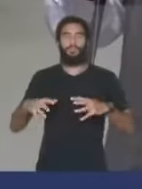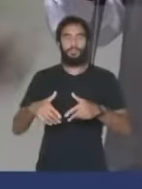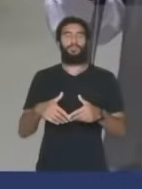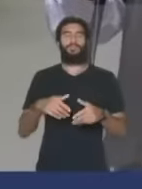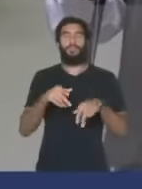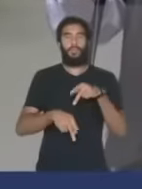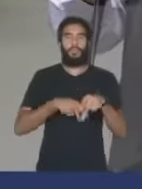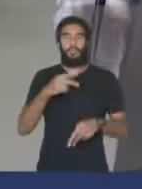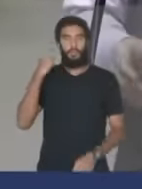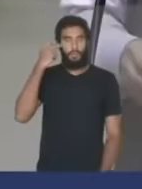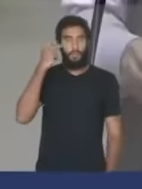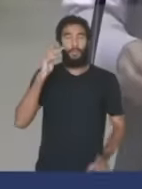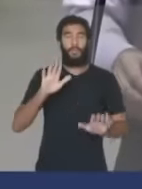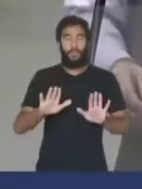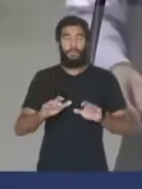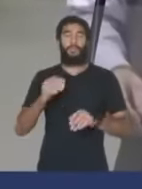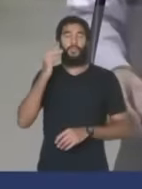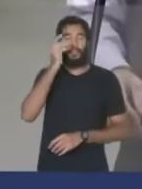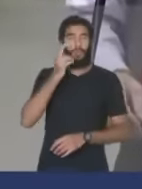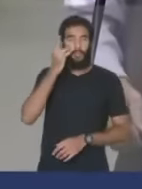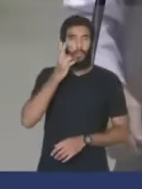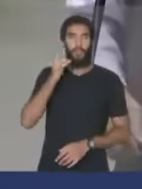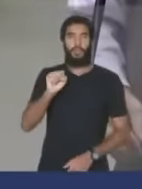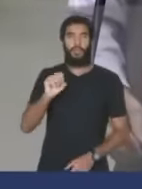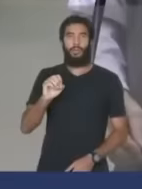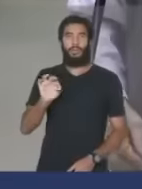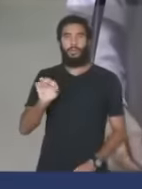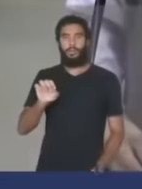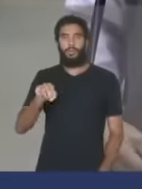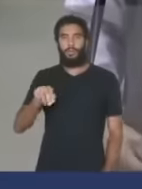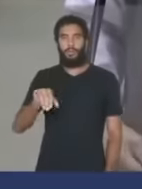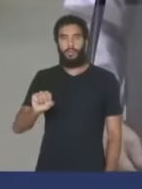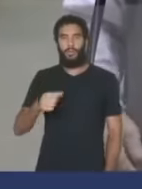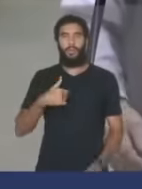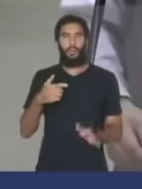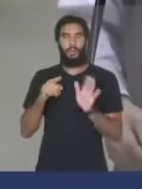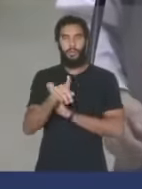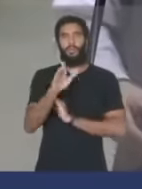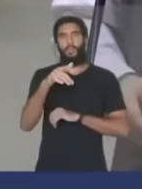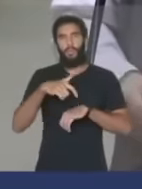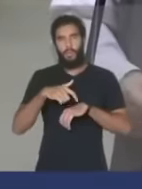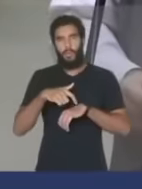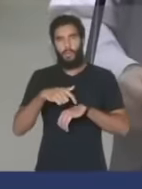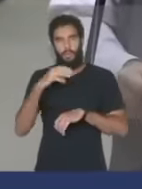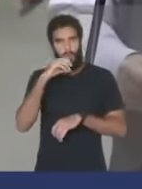Deputado Sóstines, eu queria fazer uma pergunta ao senhor em 30 segundos.